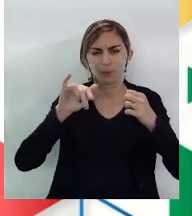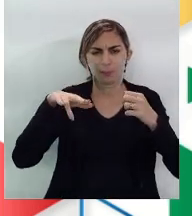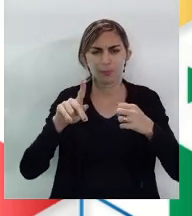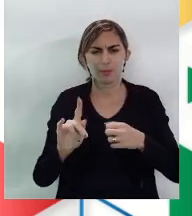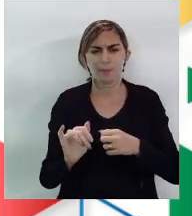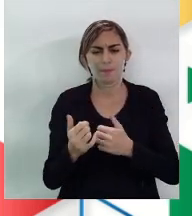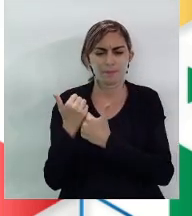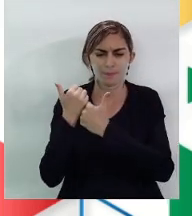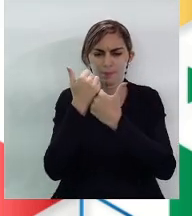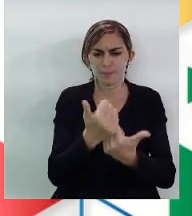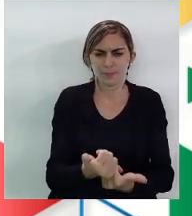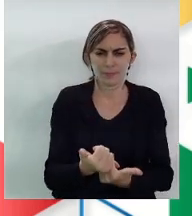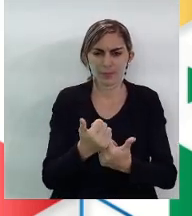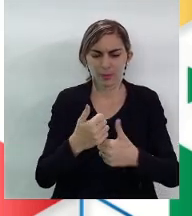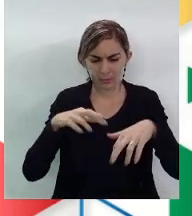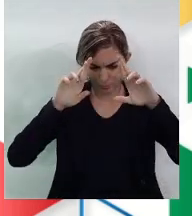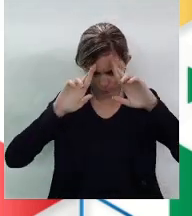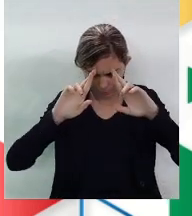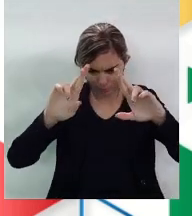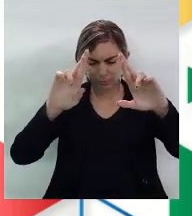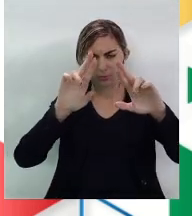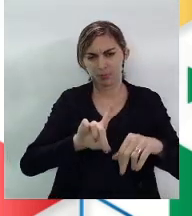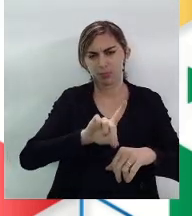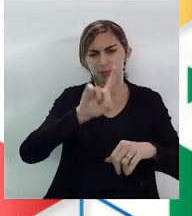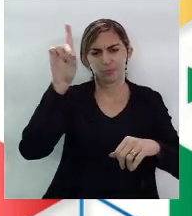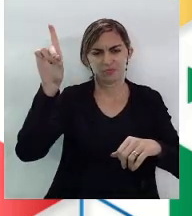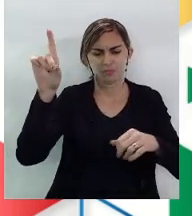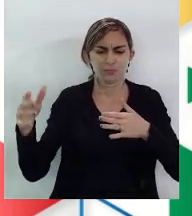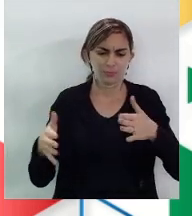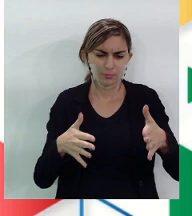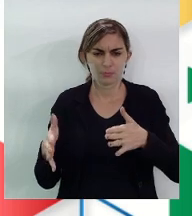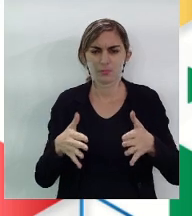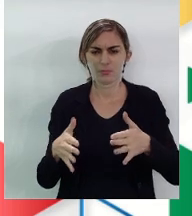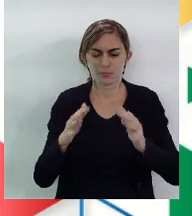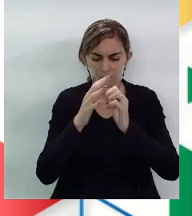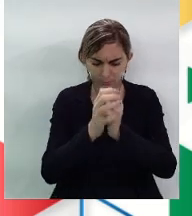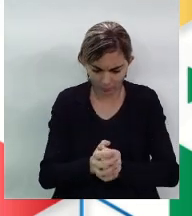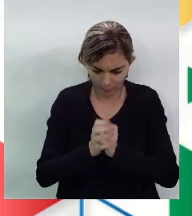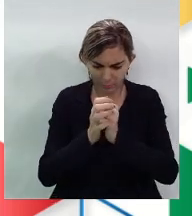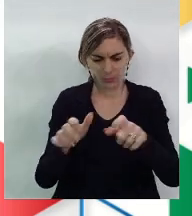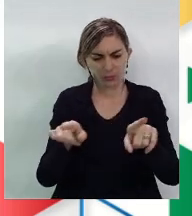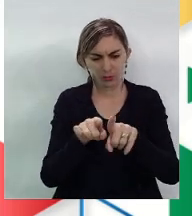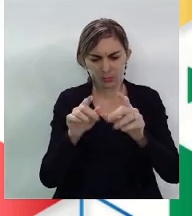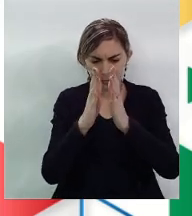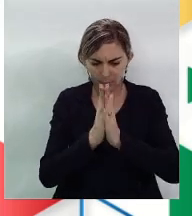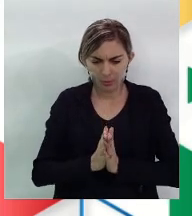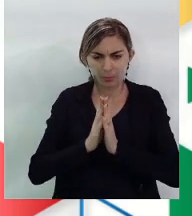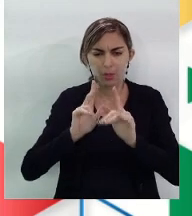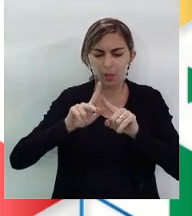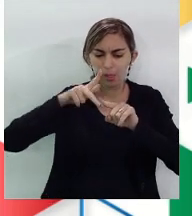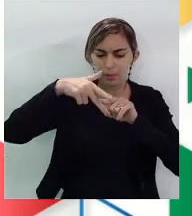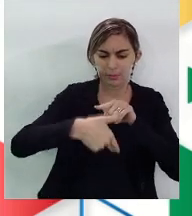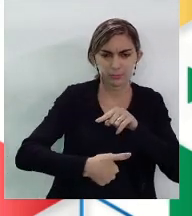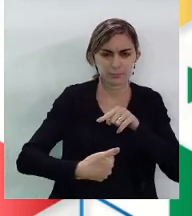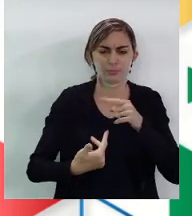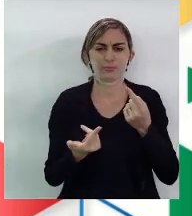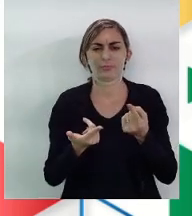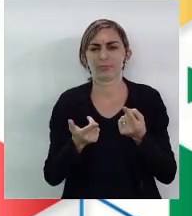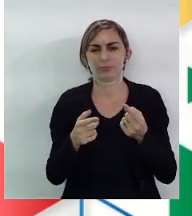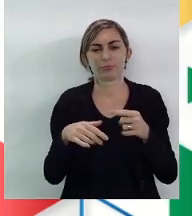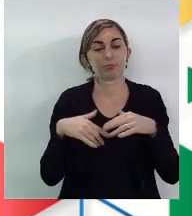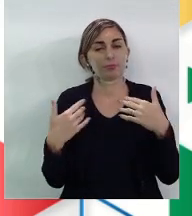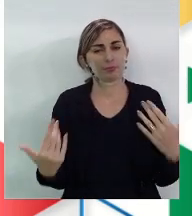que representa o respeito a Deus no momento das orações, e também fazem a circuncisão. E